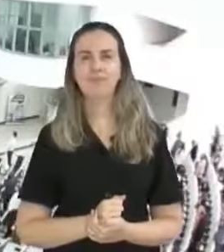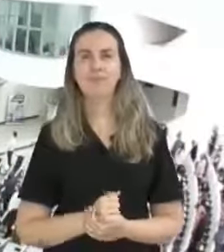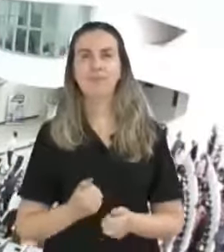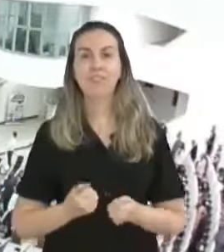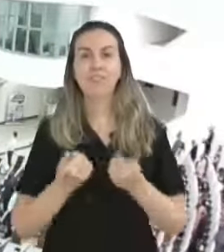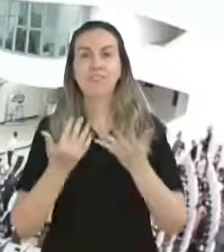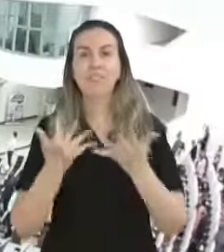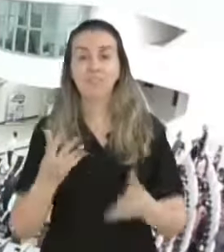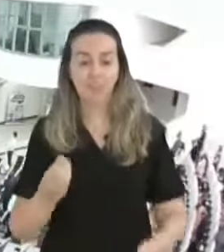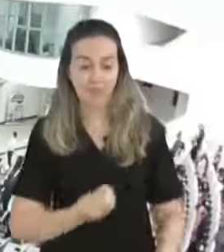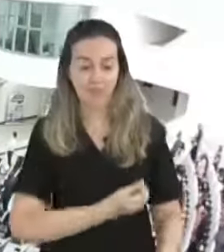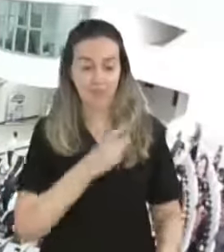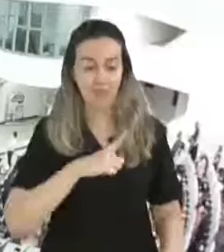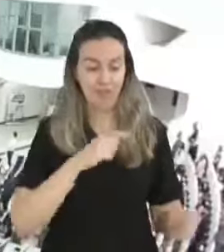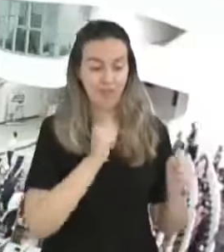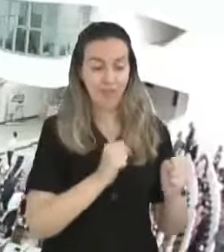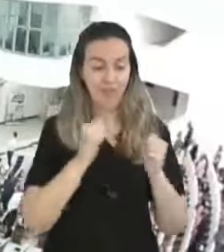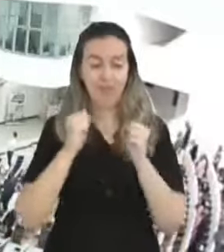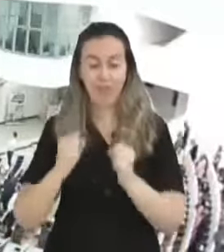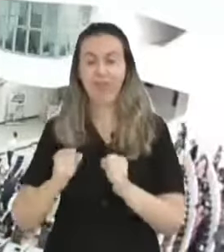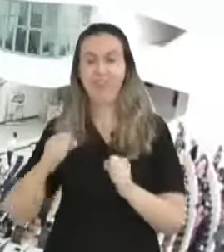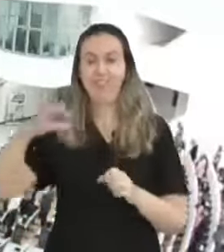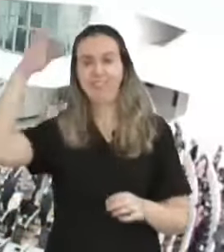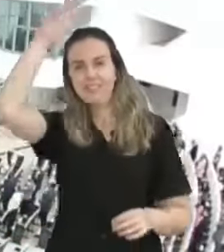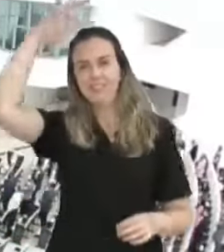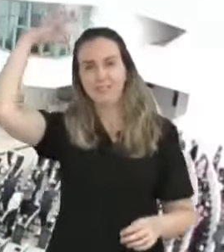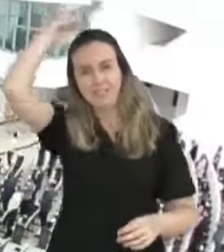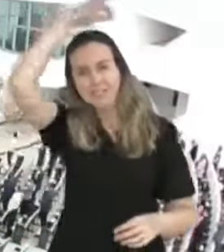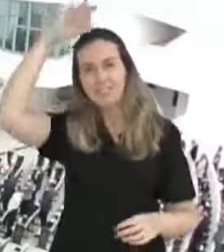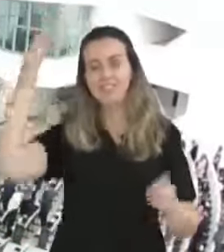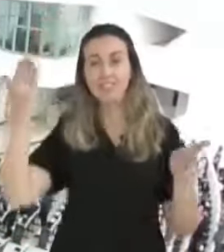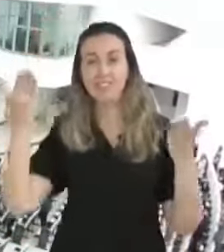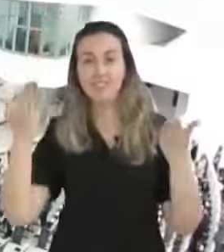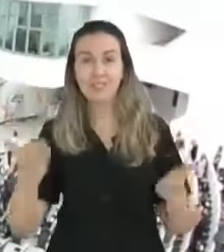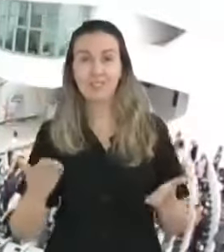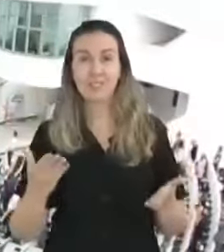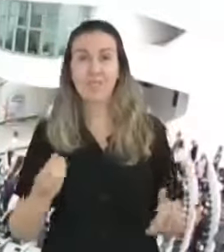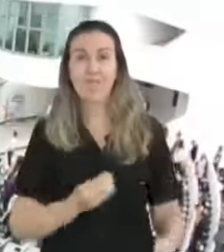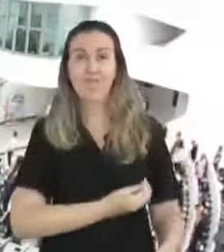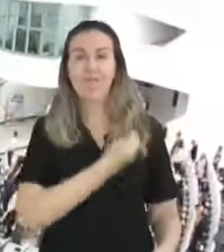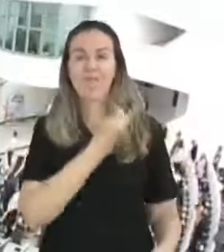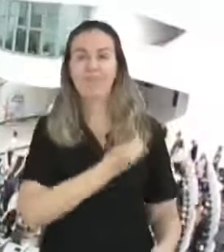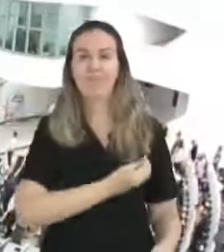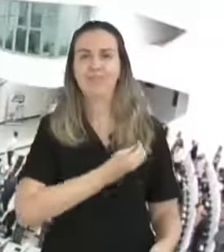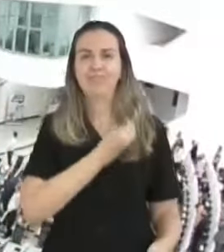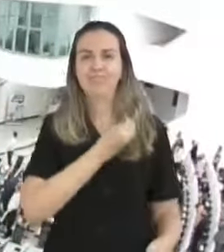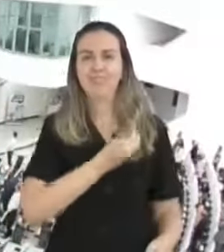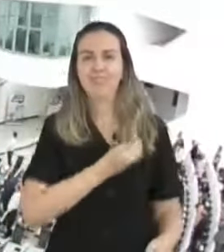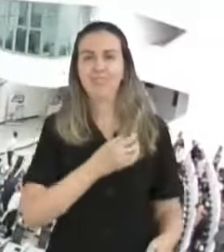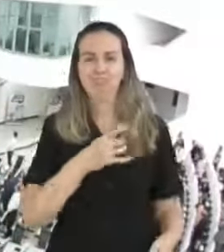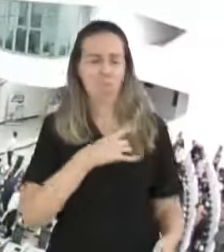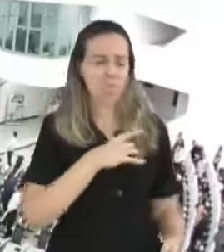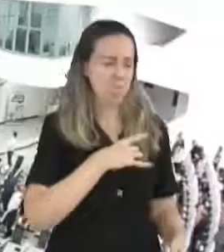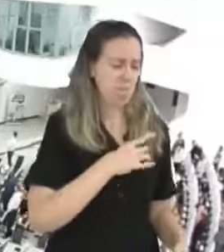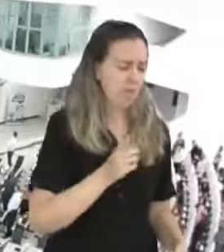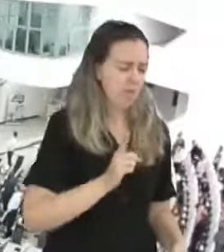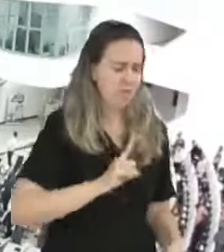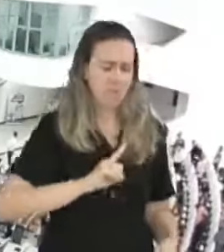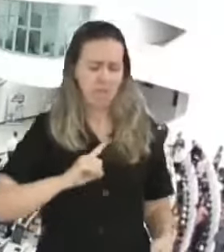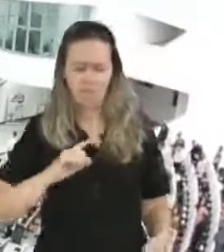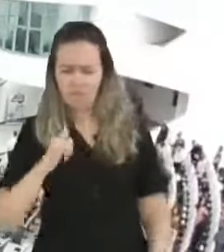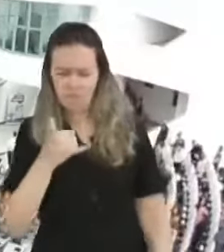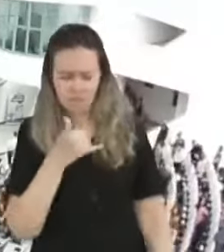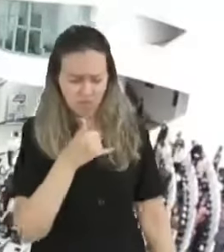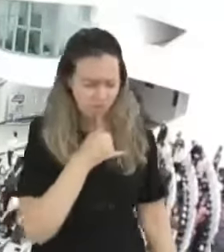Seja renovado pelo poder do Espírito Santo agora. Esta é uma igreja viva, não é uma igreja amedrontada, não